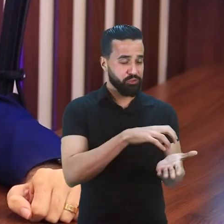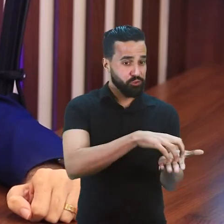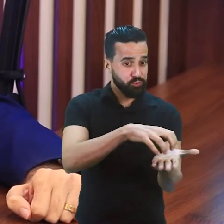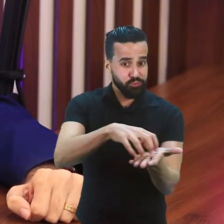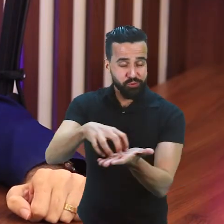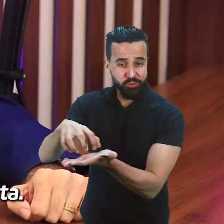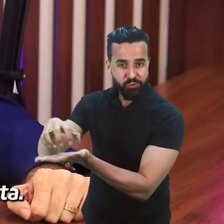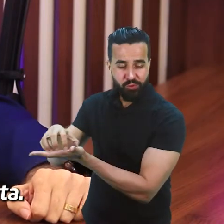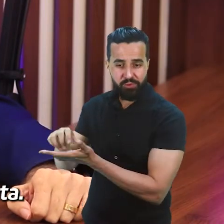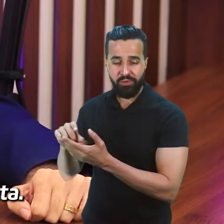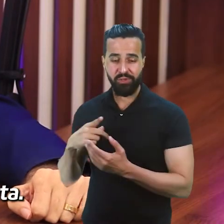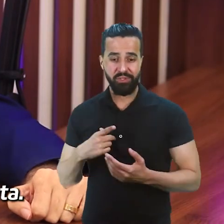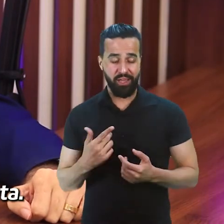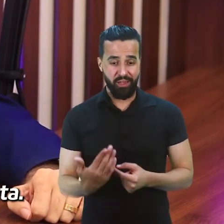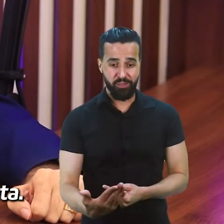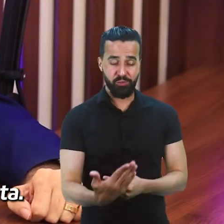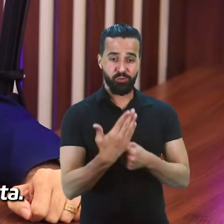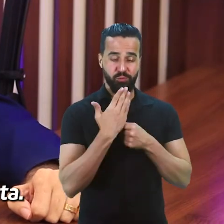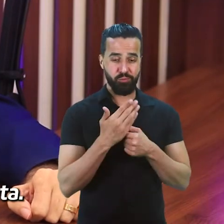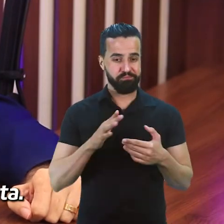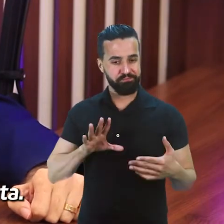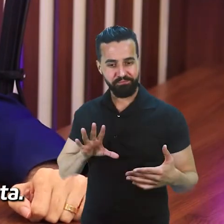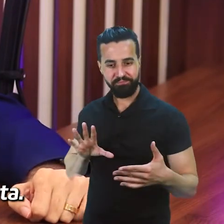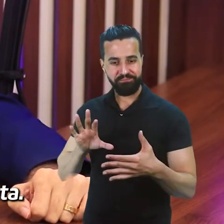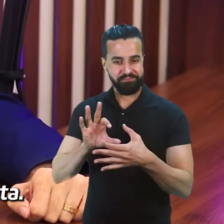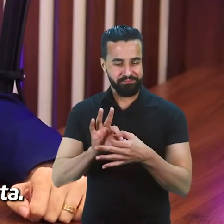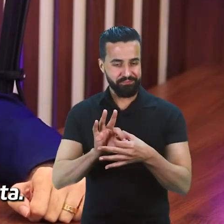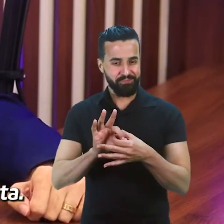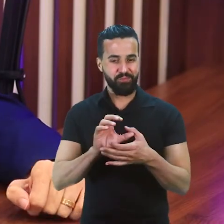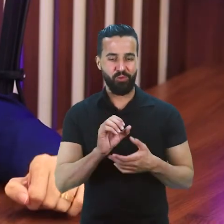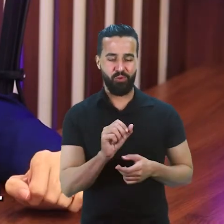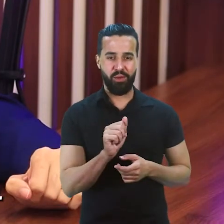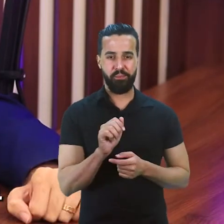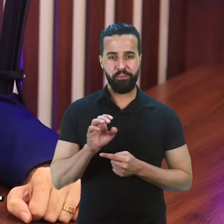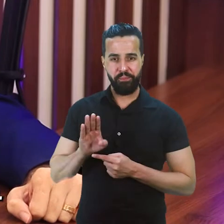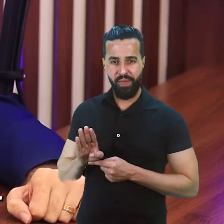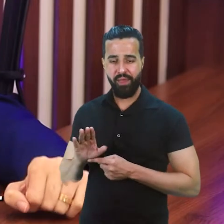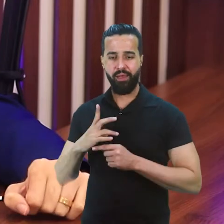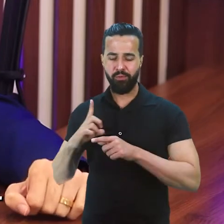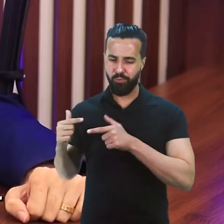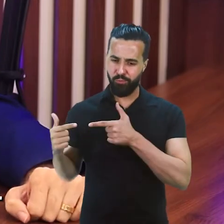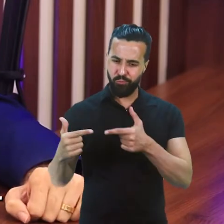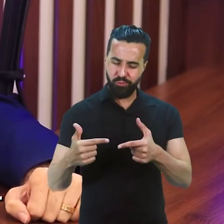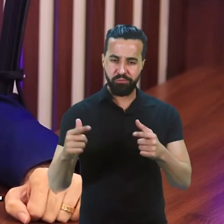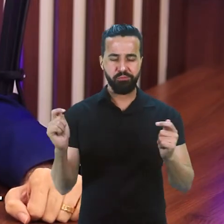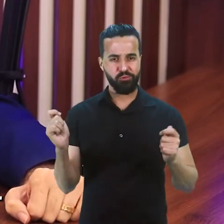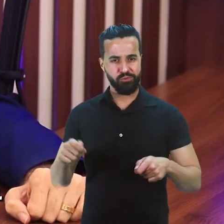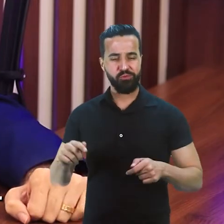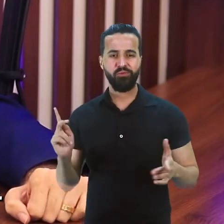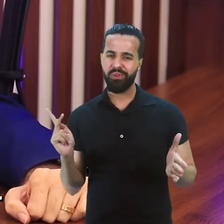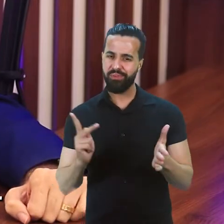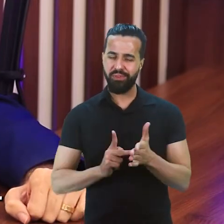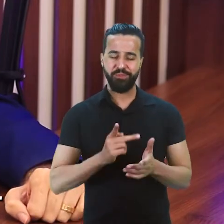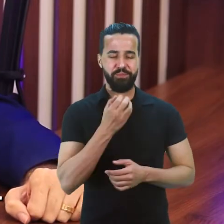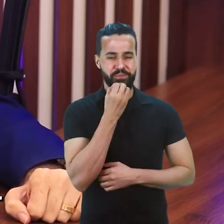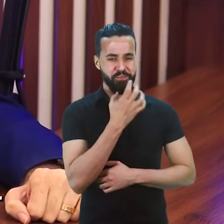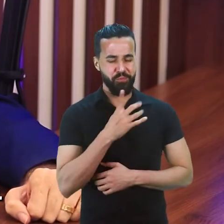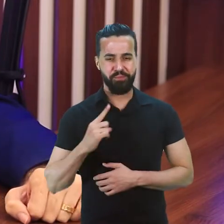abraçou essa ideia da ordem, né, de encampar essa luta de fato mesmo. E isso foi muito bom,